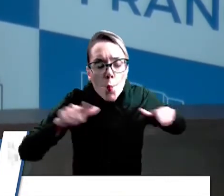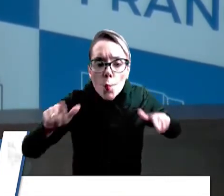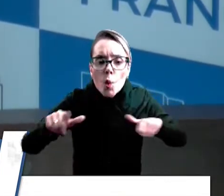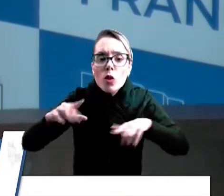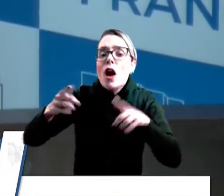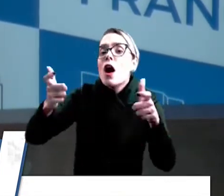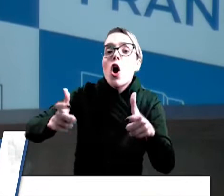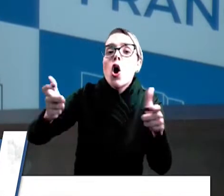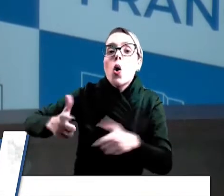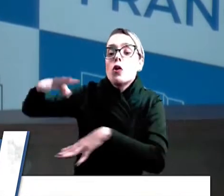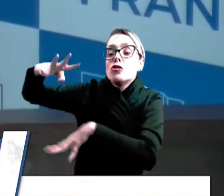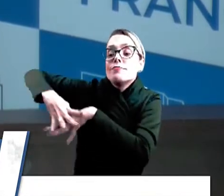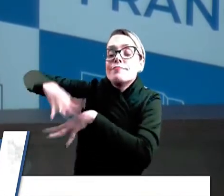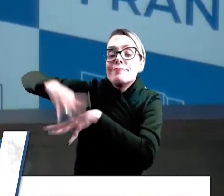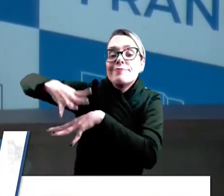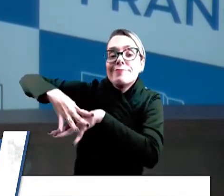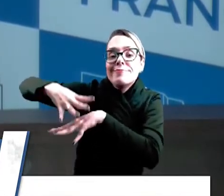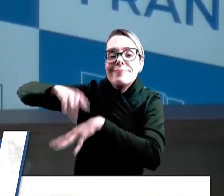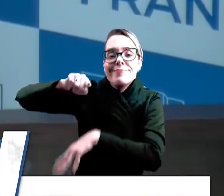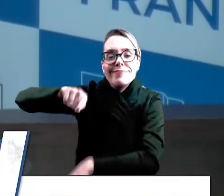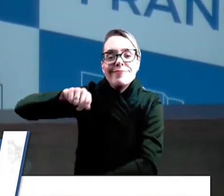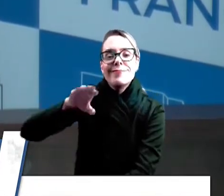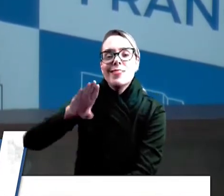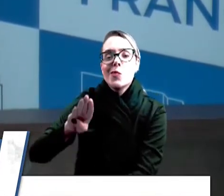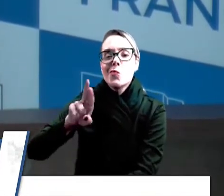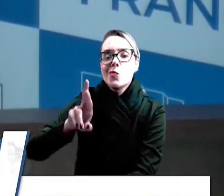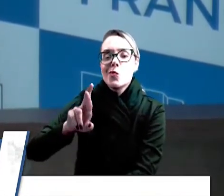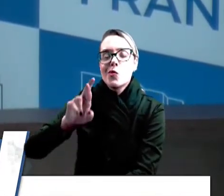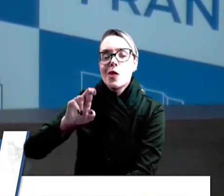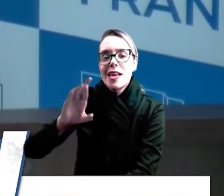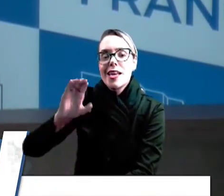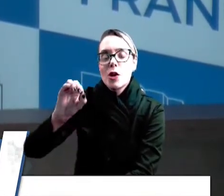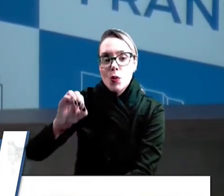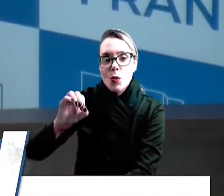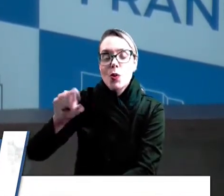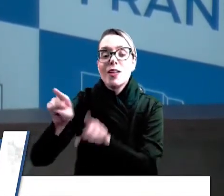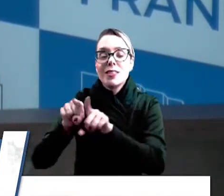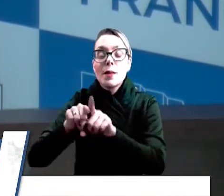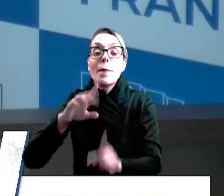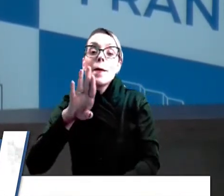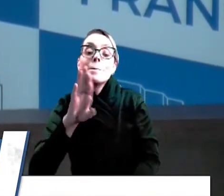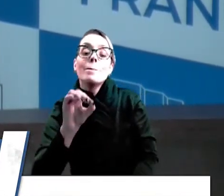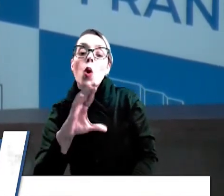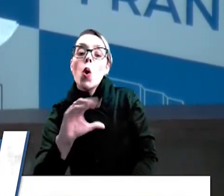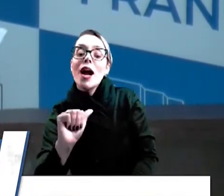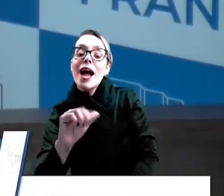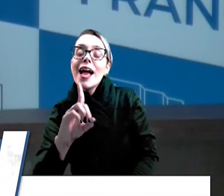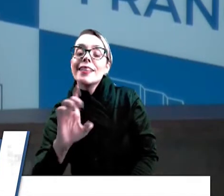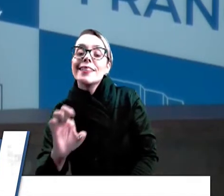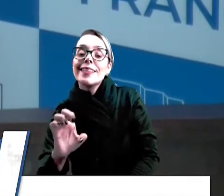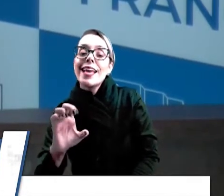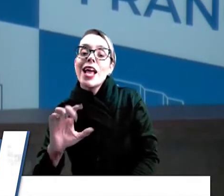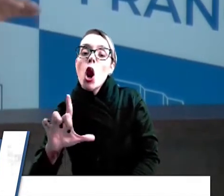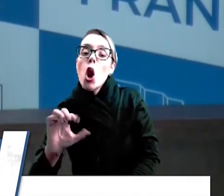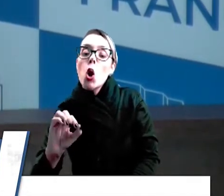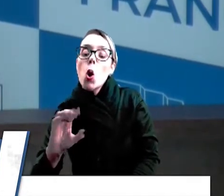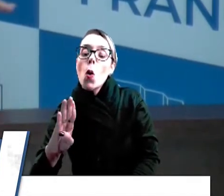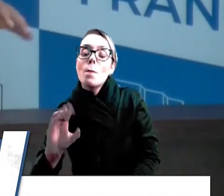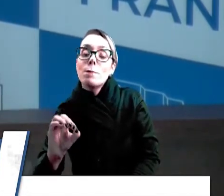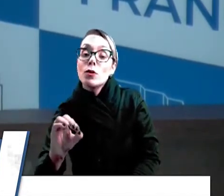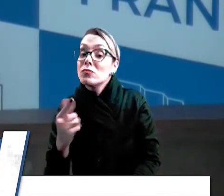Elias Mota. Né, eles buraca tudo, avenida, porque na época que fez, não fez ela bem